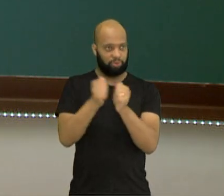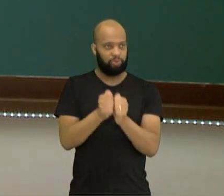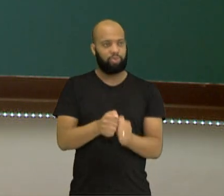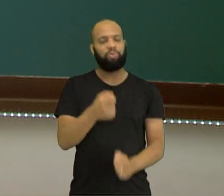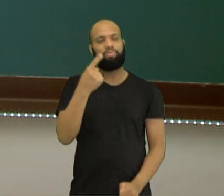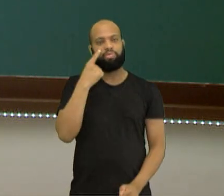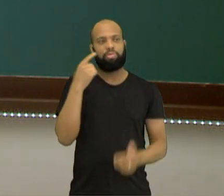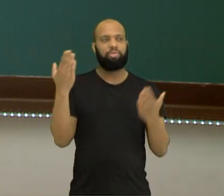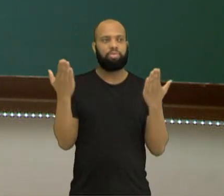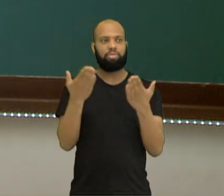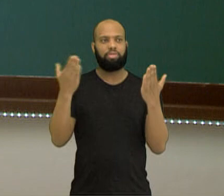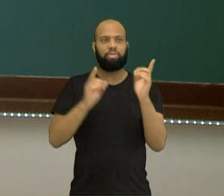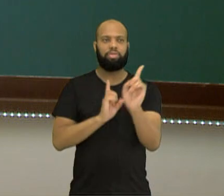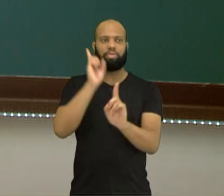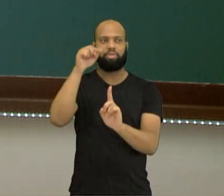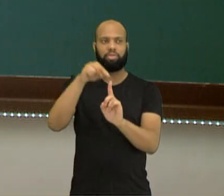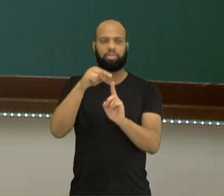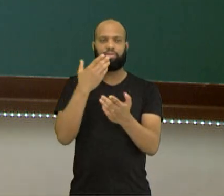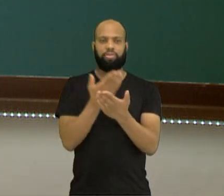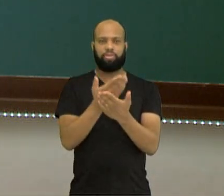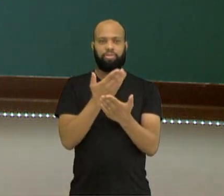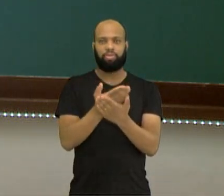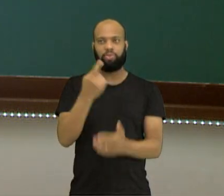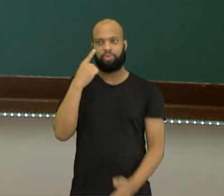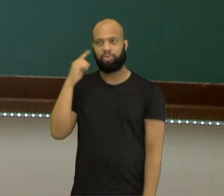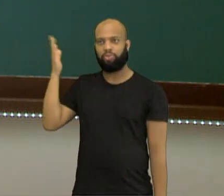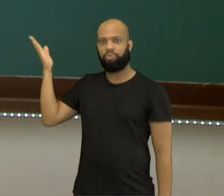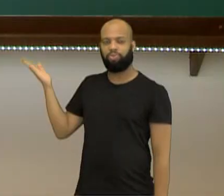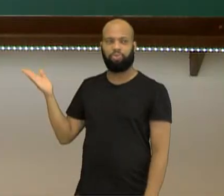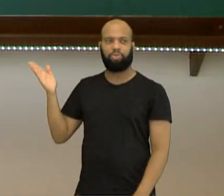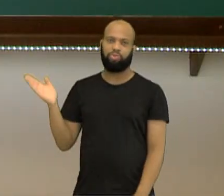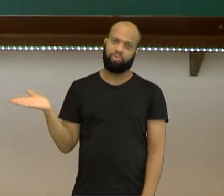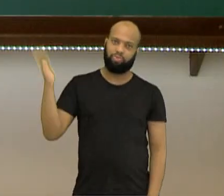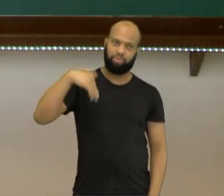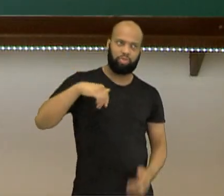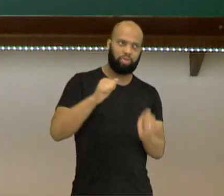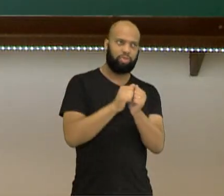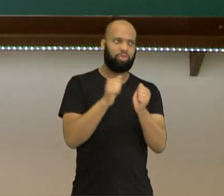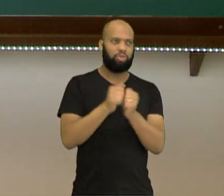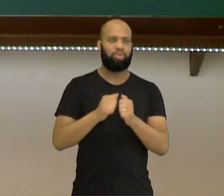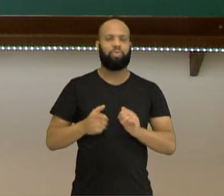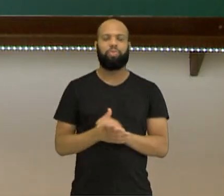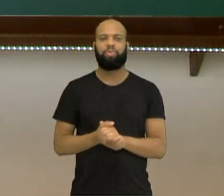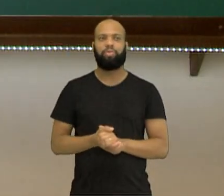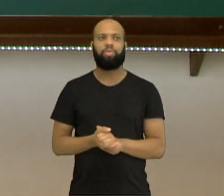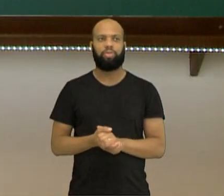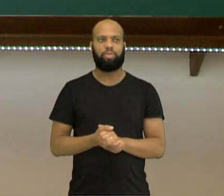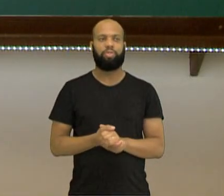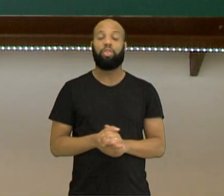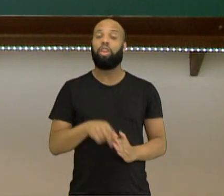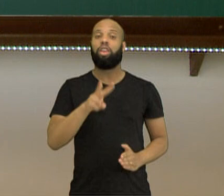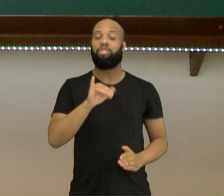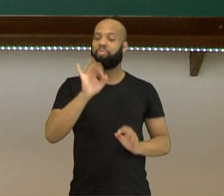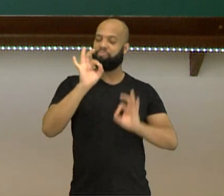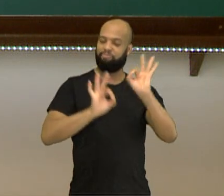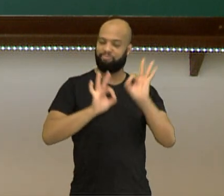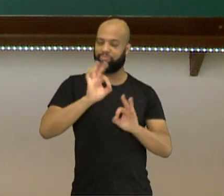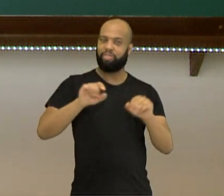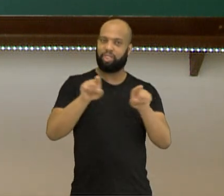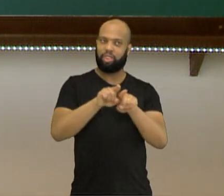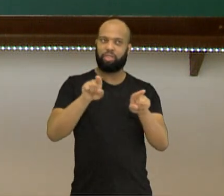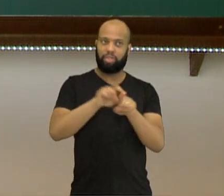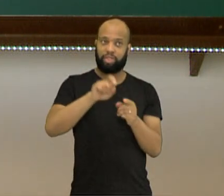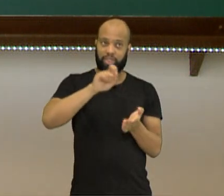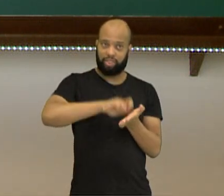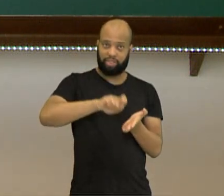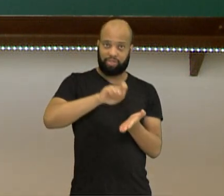então nossos objetivos? Olha lá, acompanhe comigo o objetivo no slide. Planejar e produzir